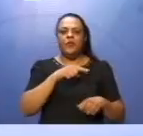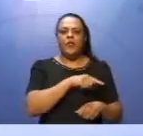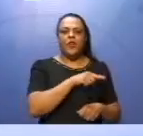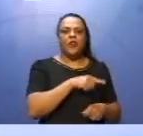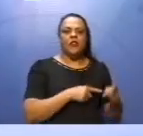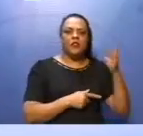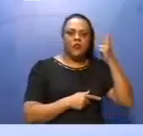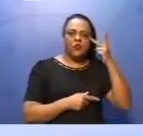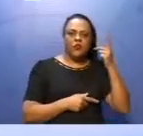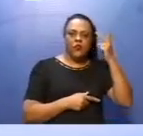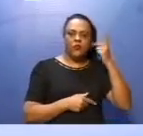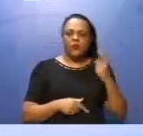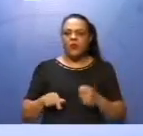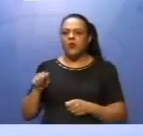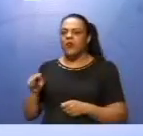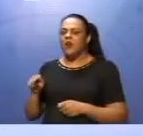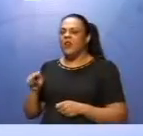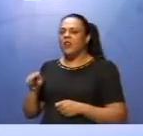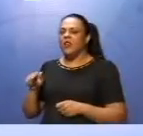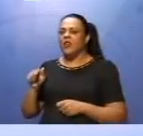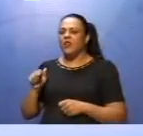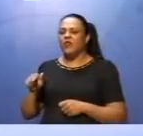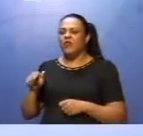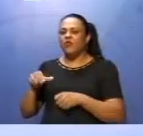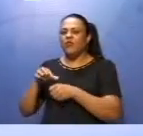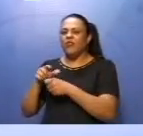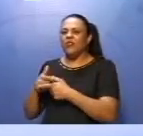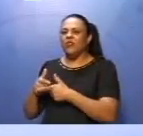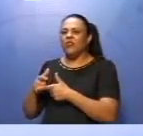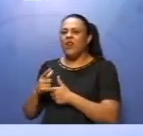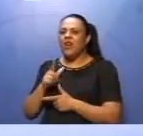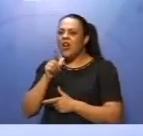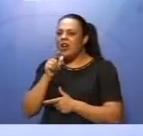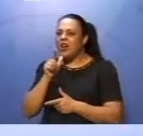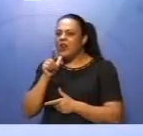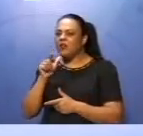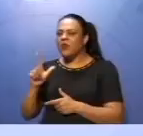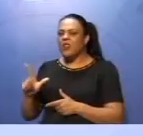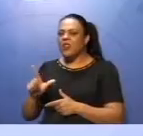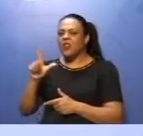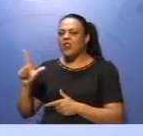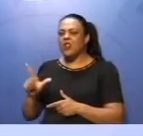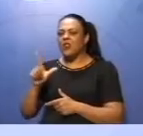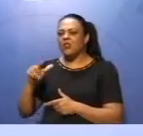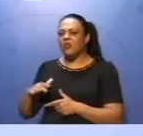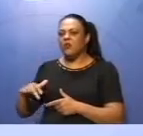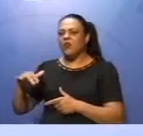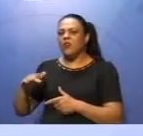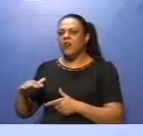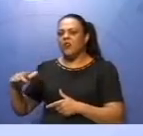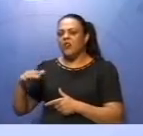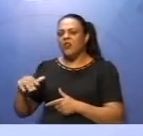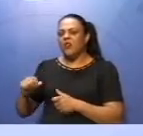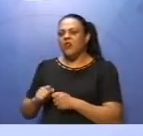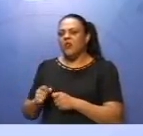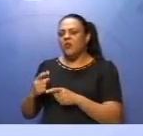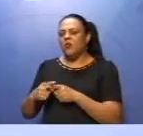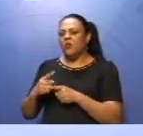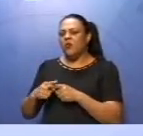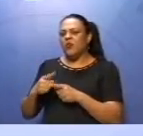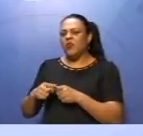gente tem um brônquio cheio de fluidos, líquidos, que foram produzidos exatamente pela